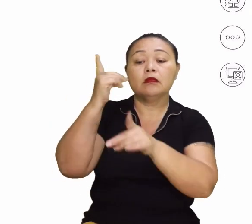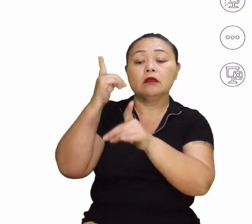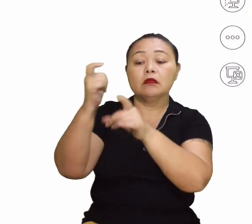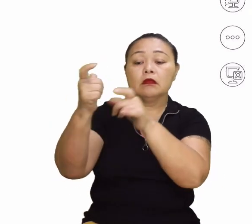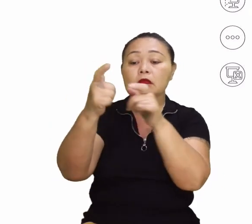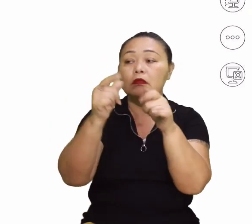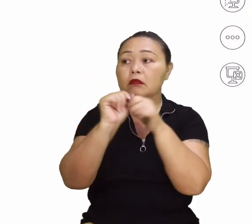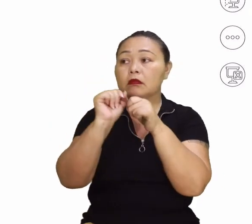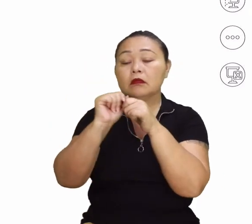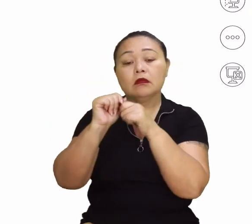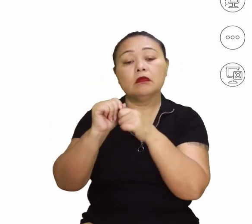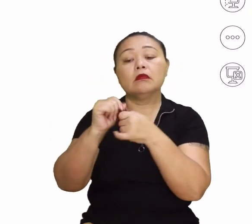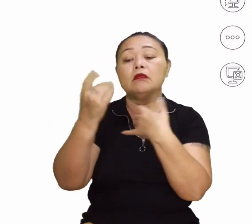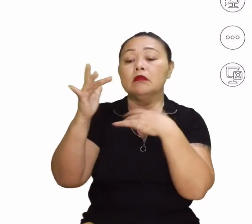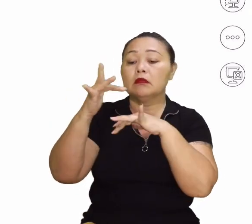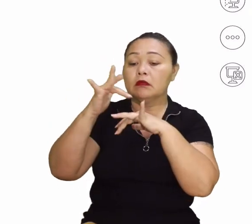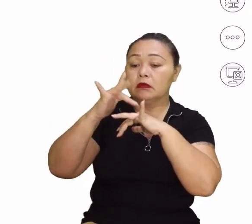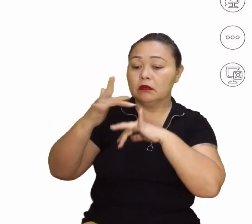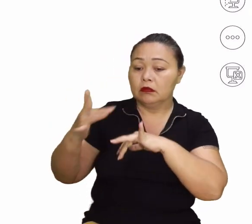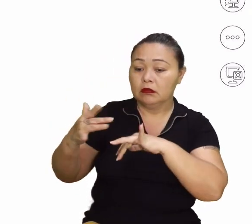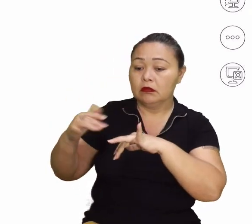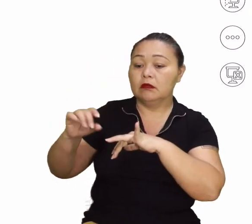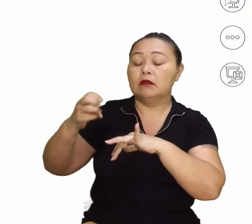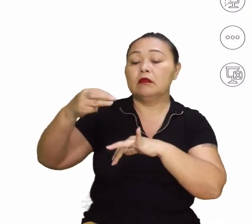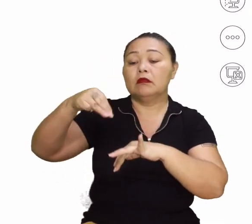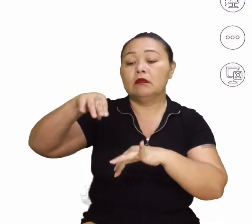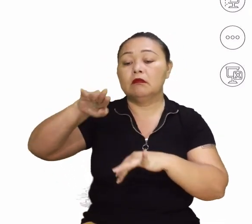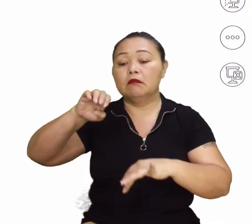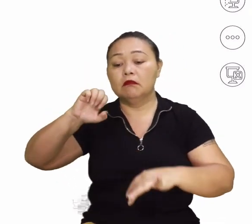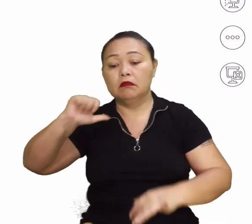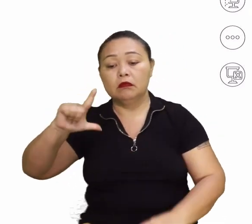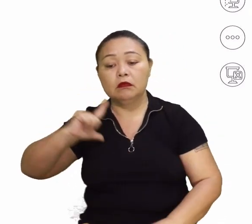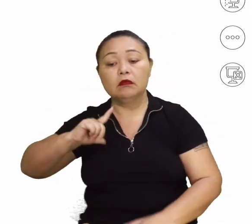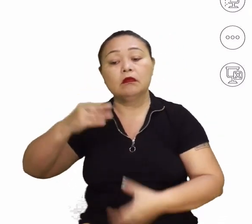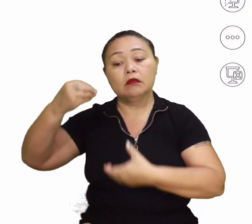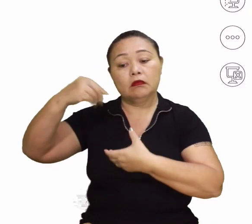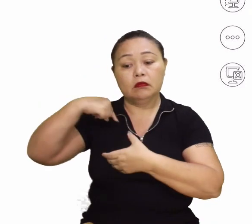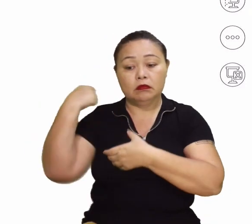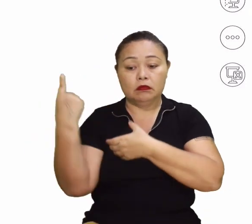as riquezas minerais no nosso estado.